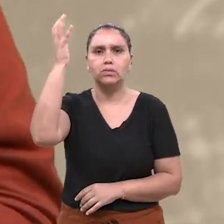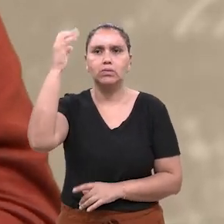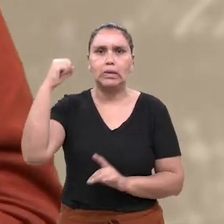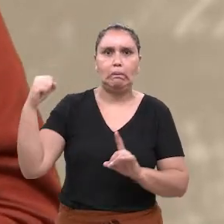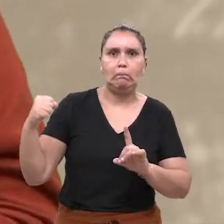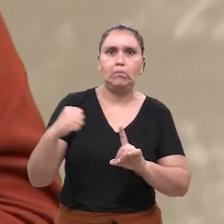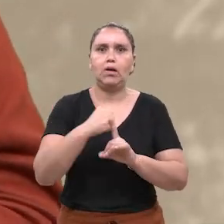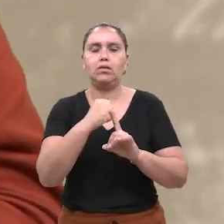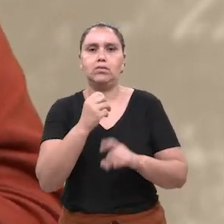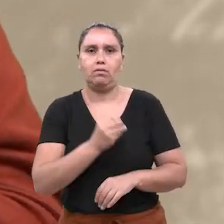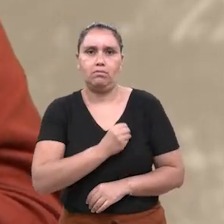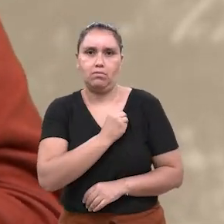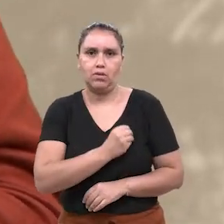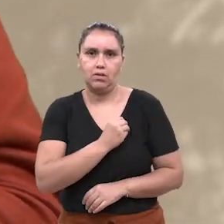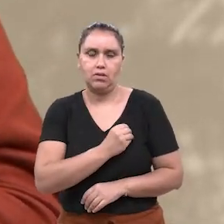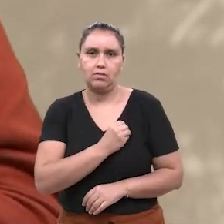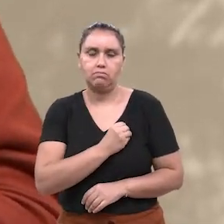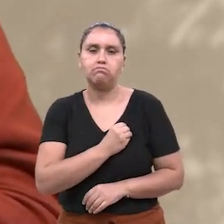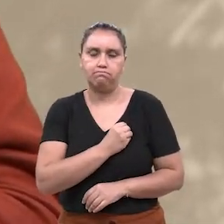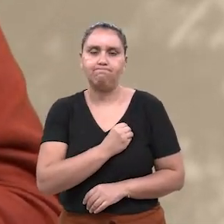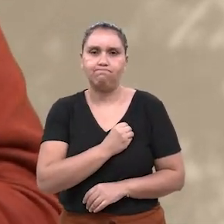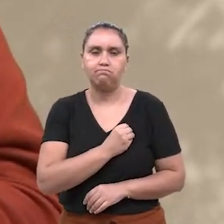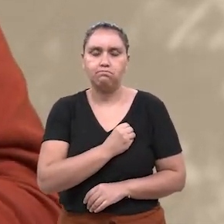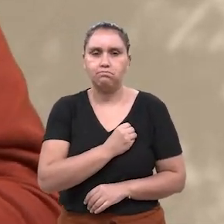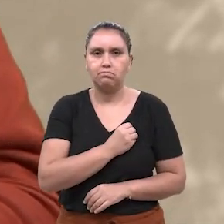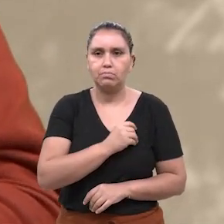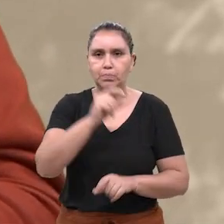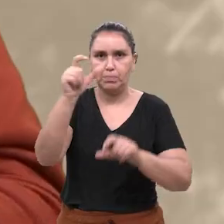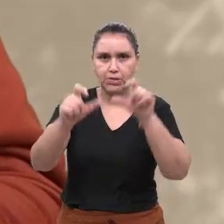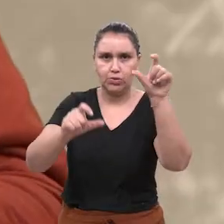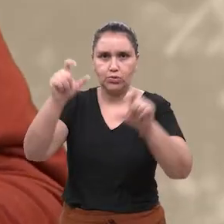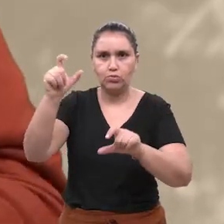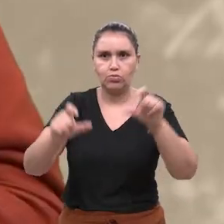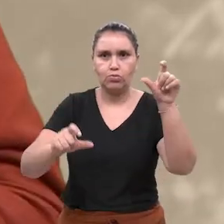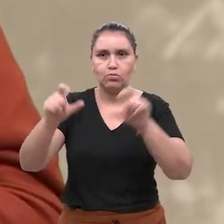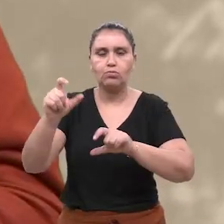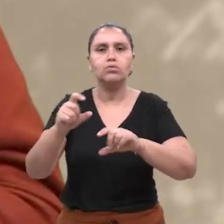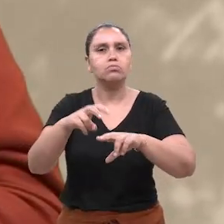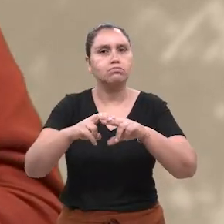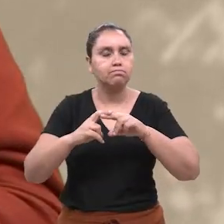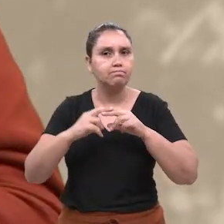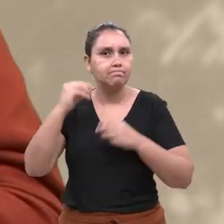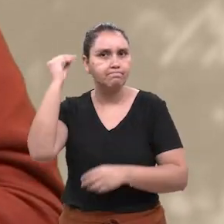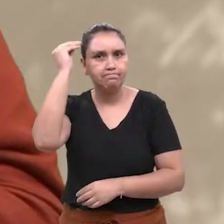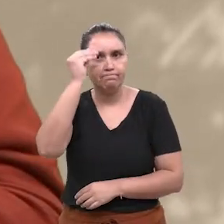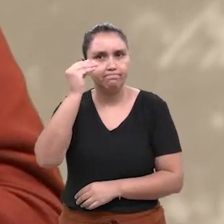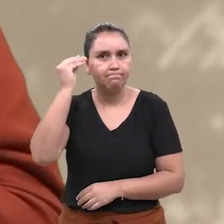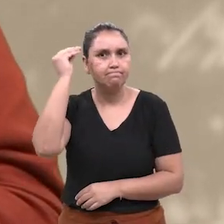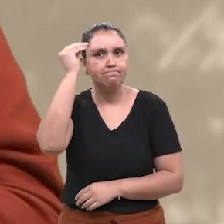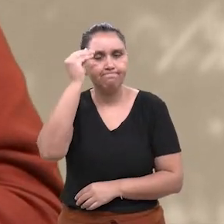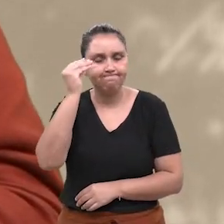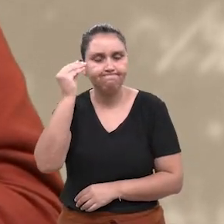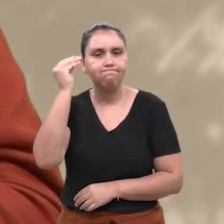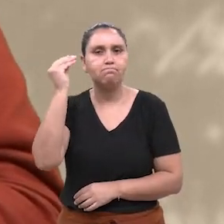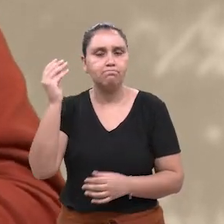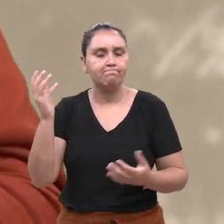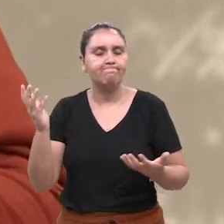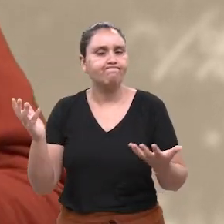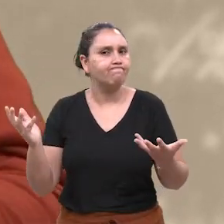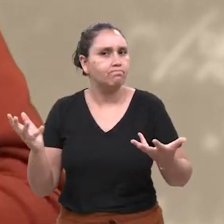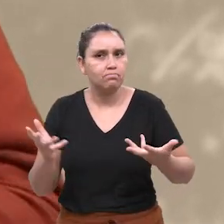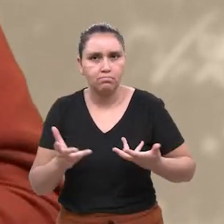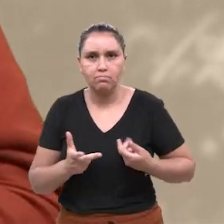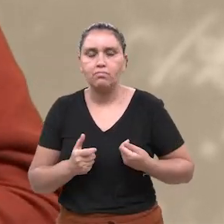verdade, a vida da população. Então, para nós foi uma experiência incrível, né? Uma experiência da qual nos